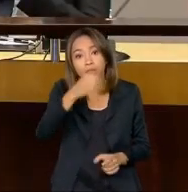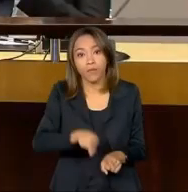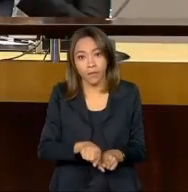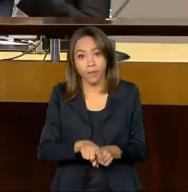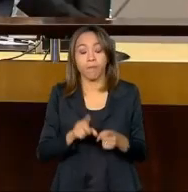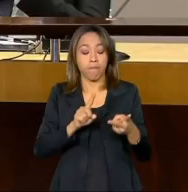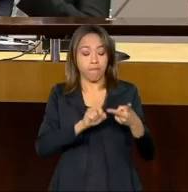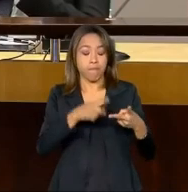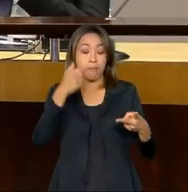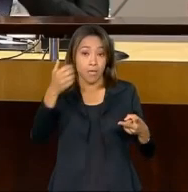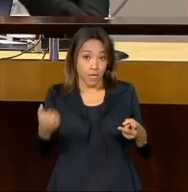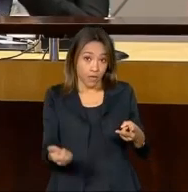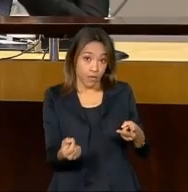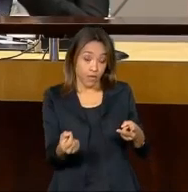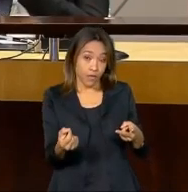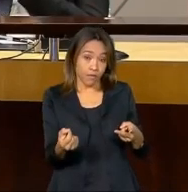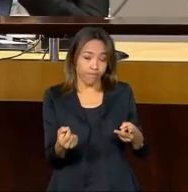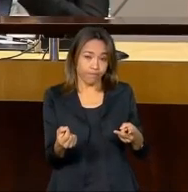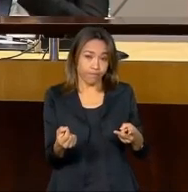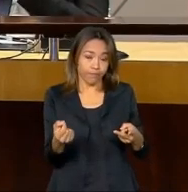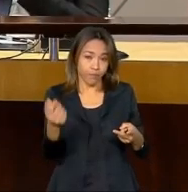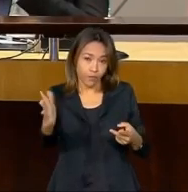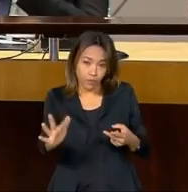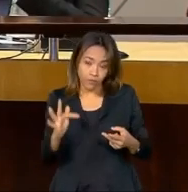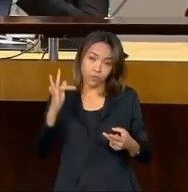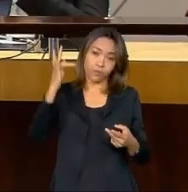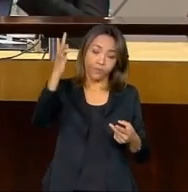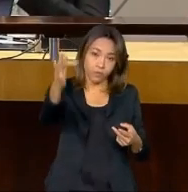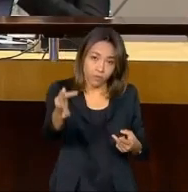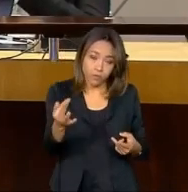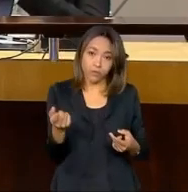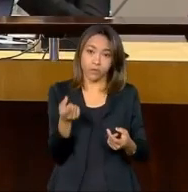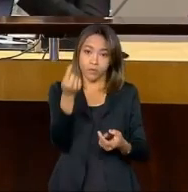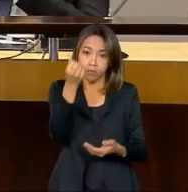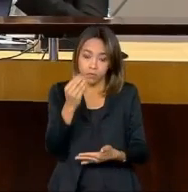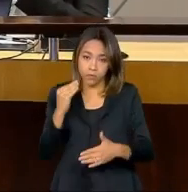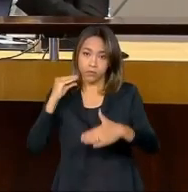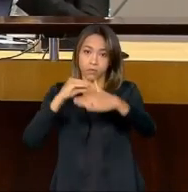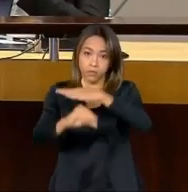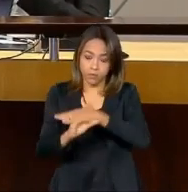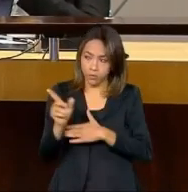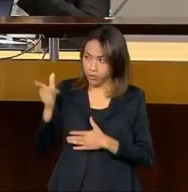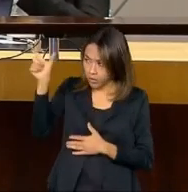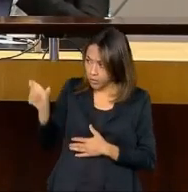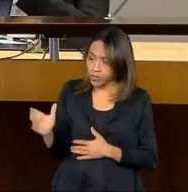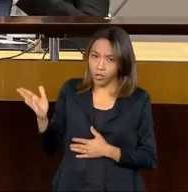criar que os vínculos dos eventuais recursos que o Chucri mencionou aqui, que